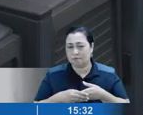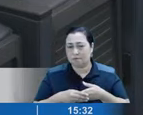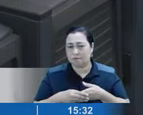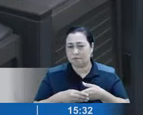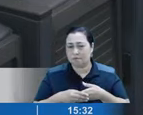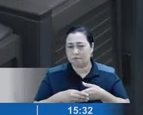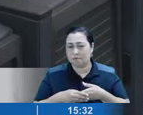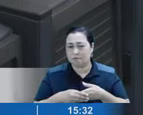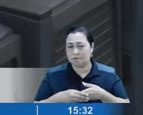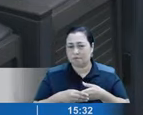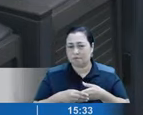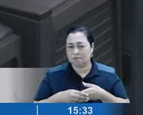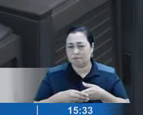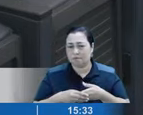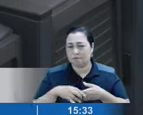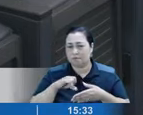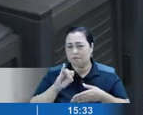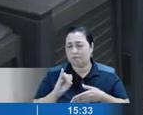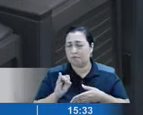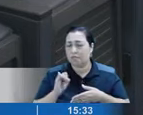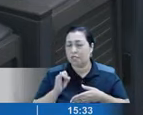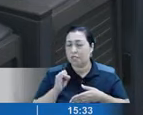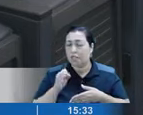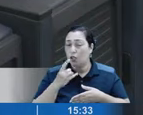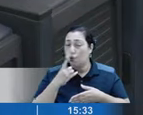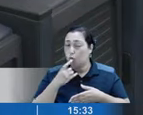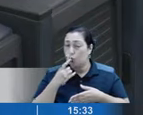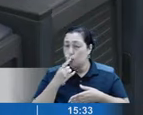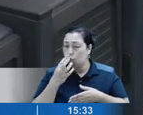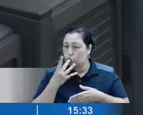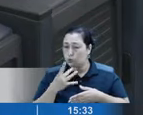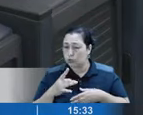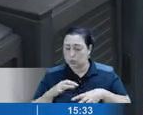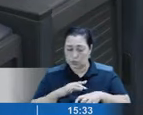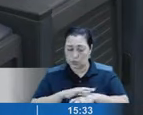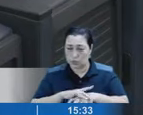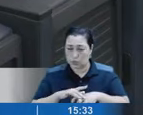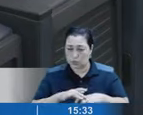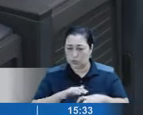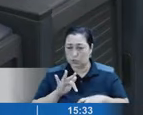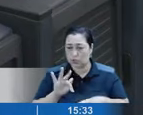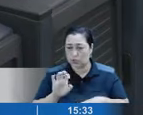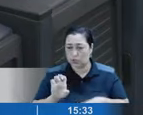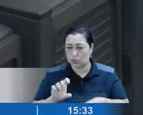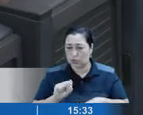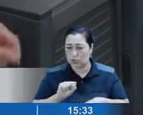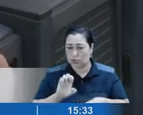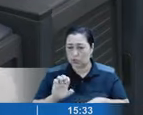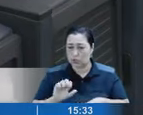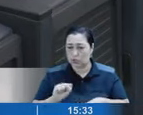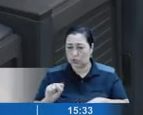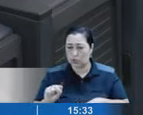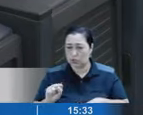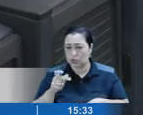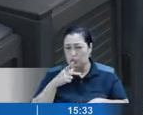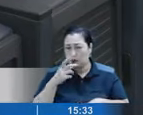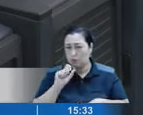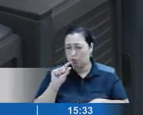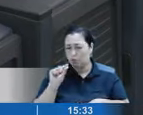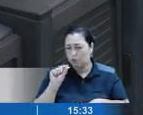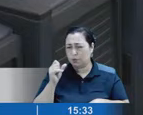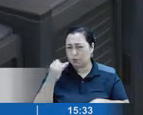oculto nas fezes. A gente tem 2 métodos, né? O guaco tem essa imunohistoquímica. Fala um pouquinho deles aí, que acho que isso é